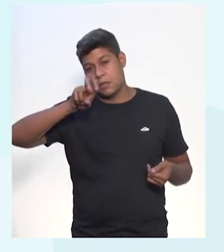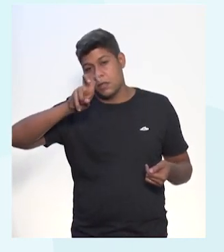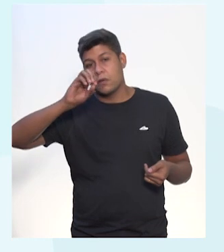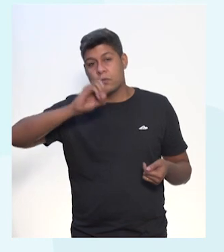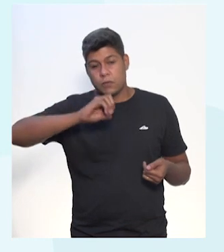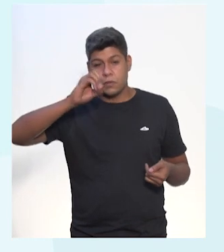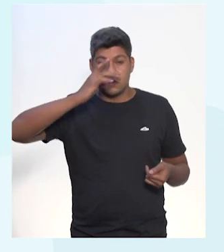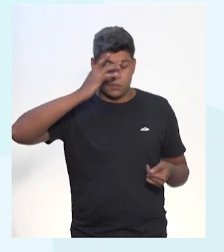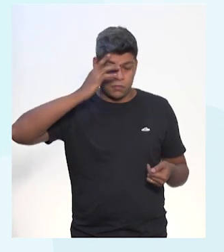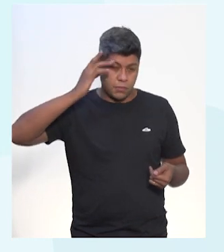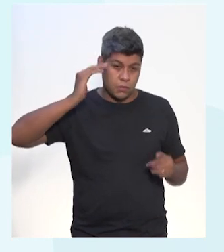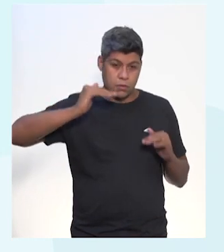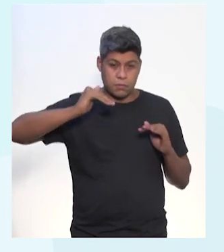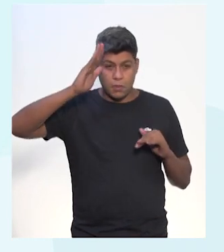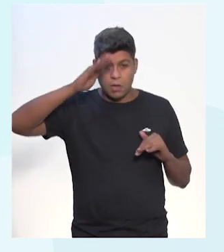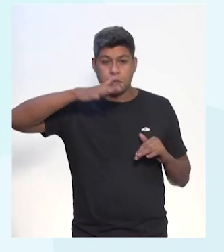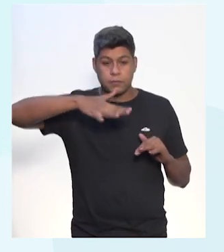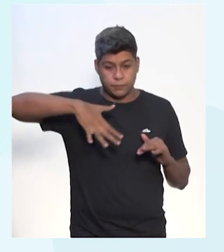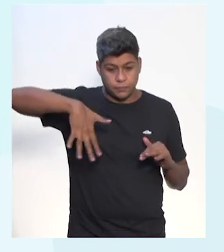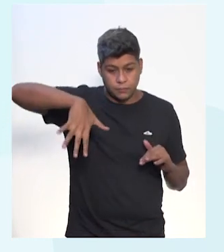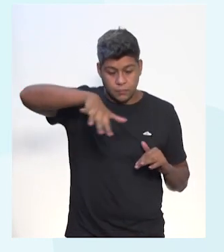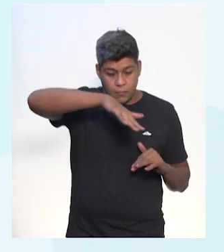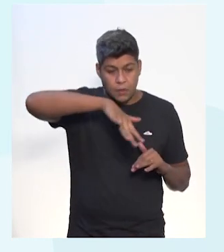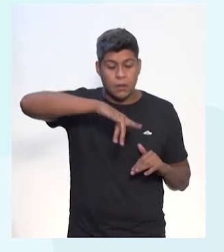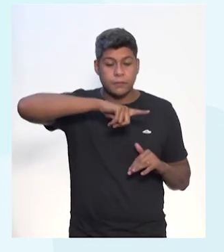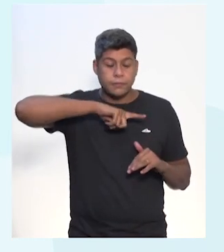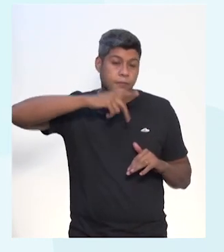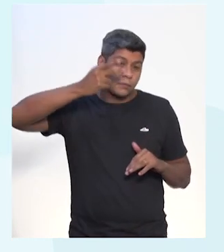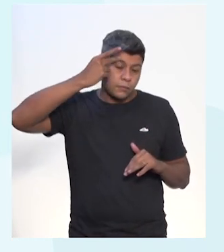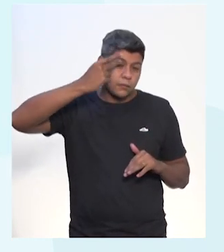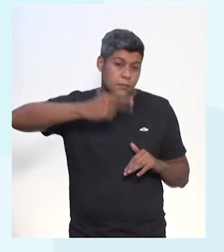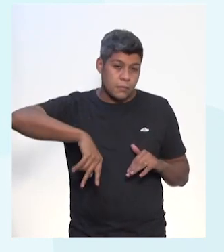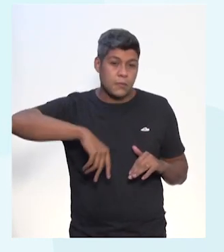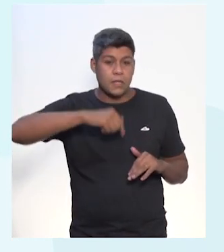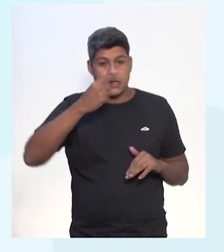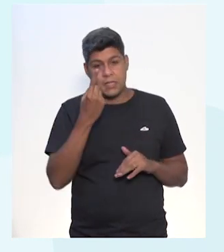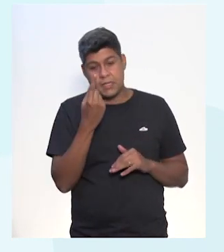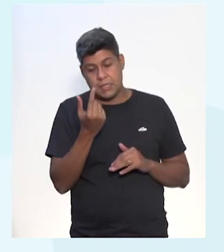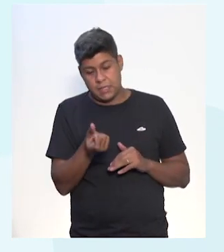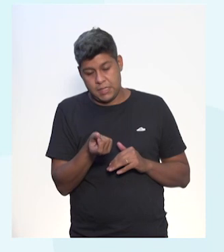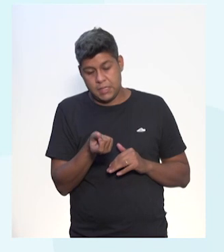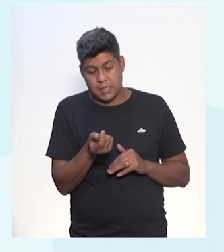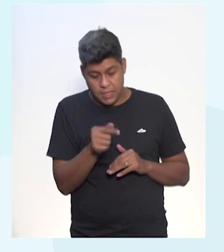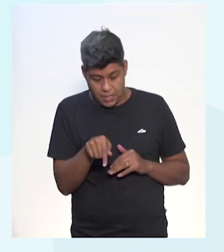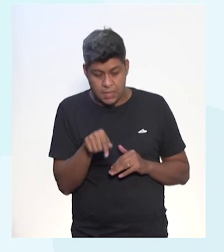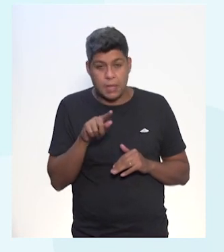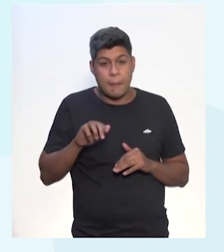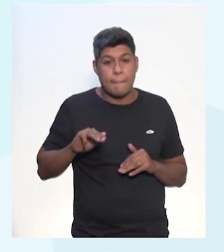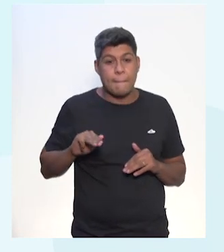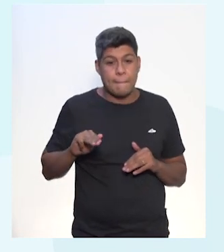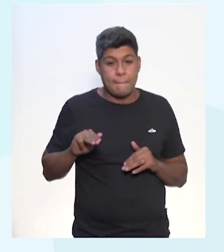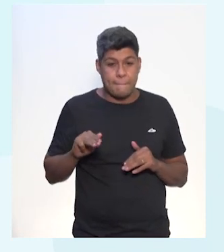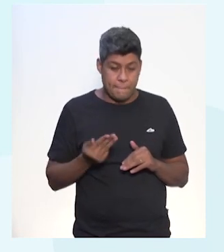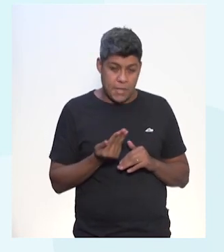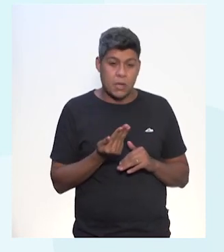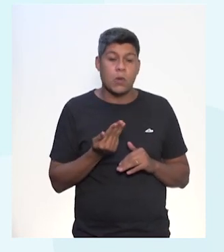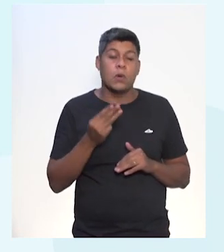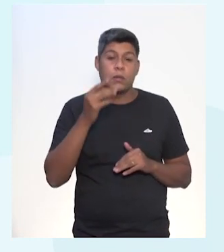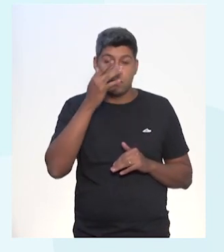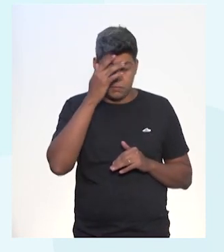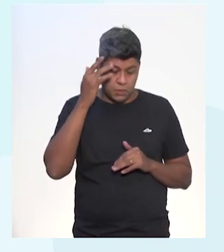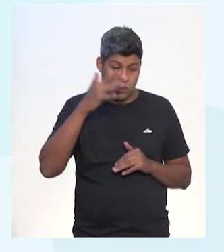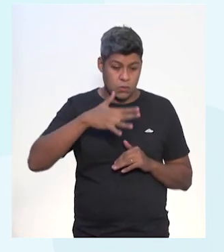sua população urbanizada, né? O São Paulo aí está com mais de 17 milhões de pessoas, né, nas